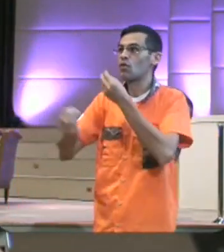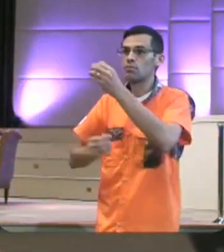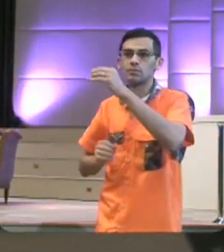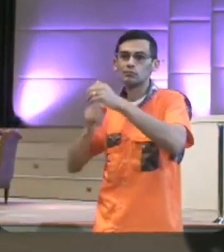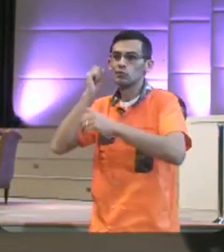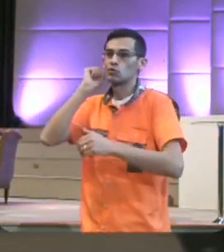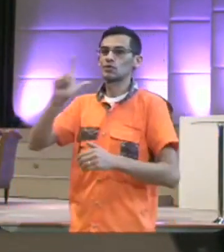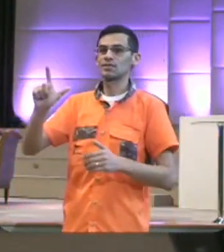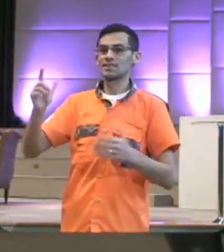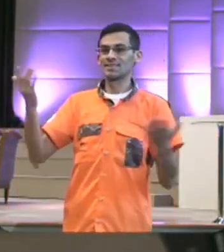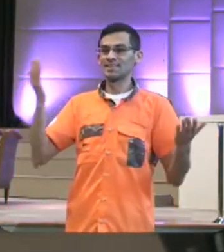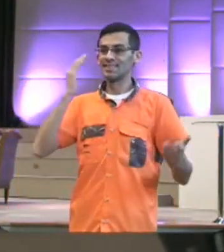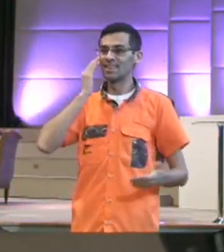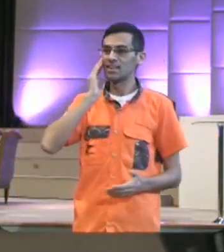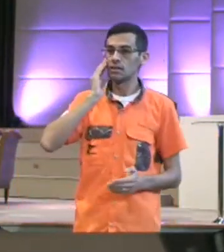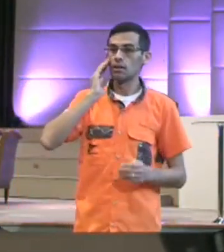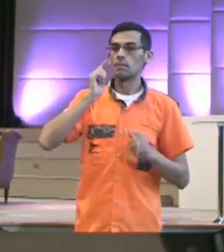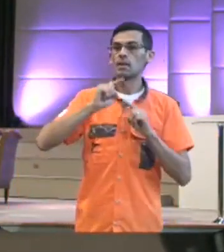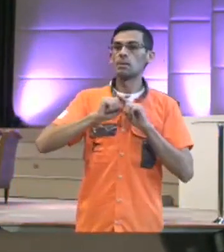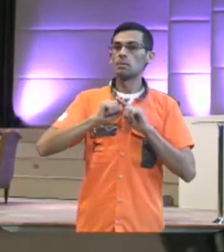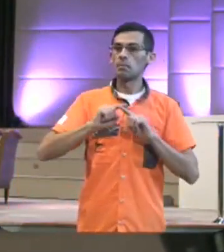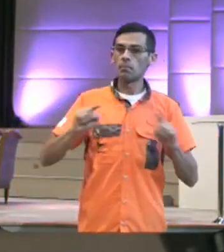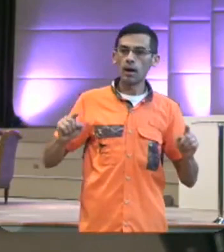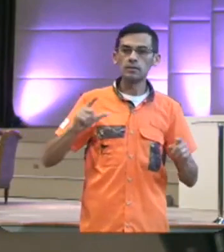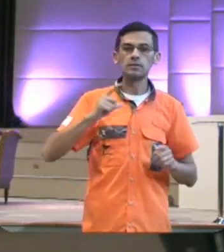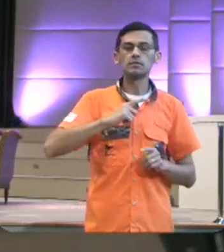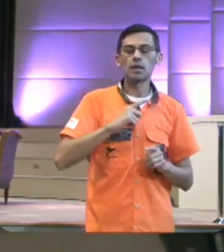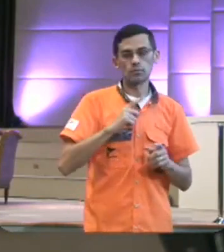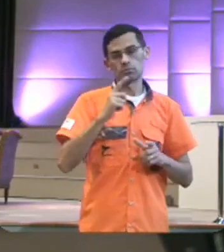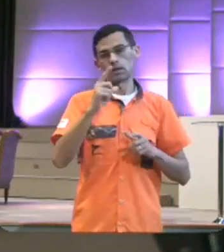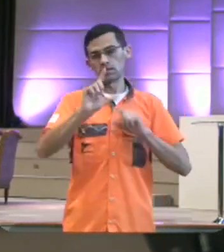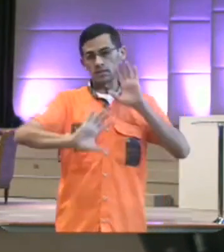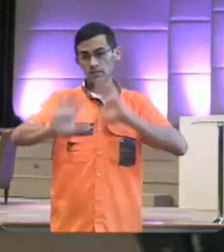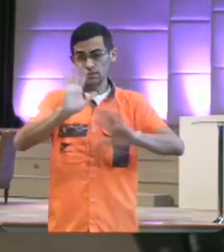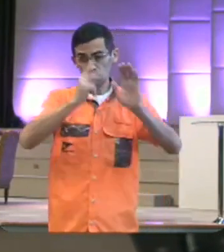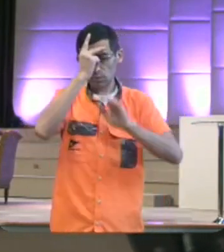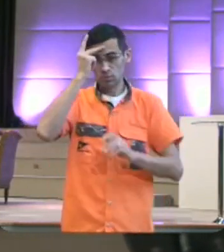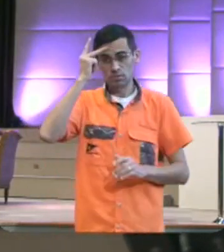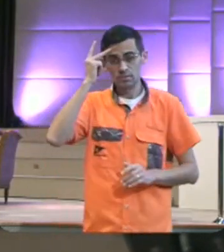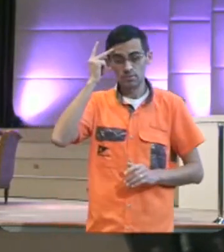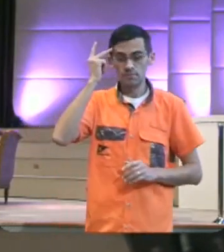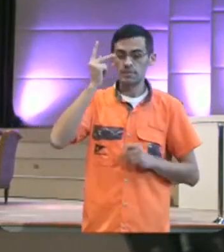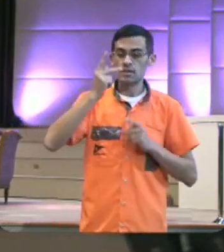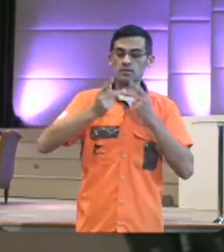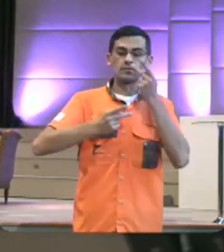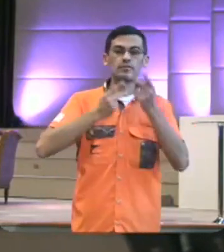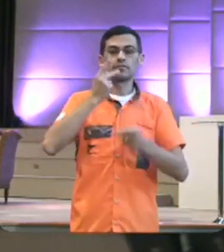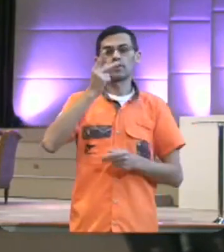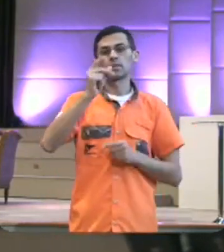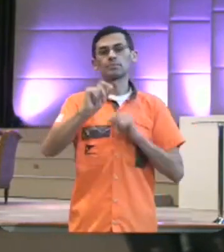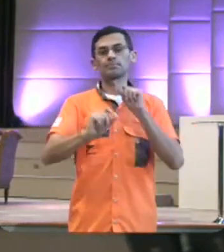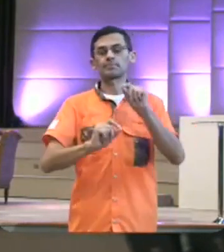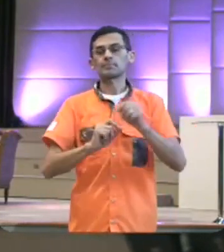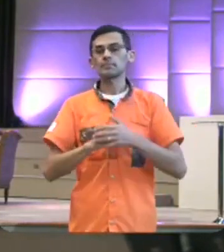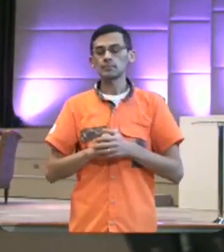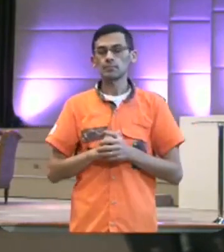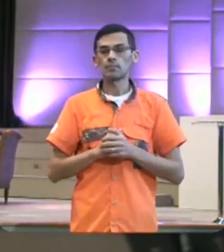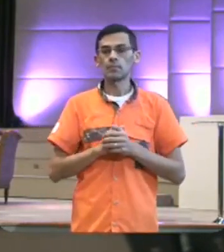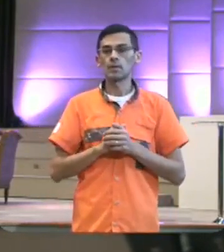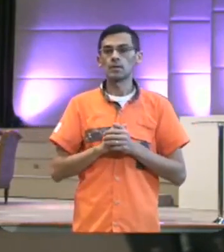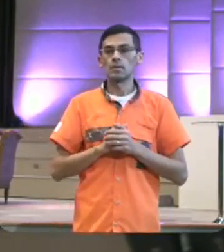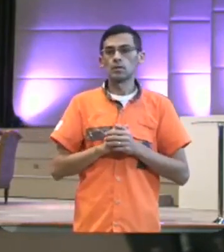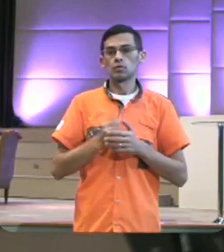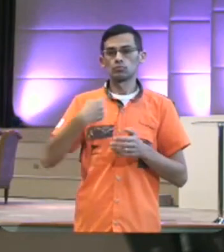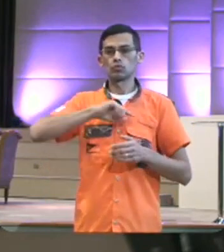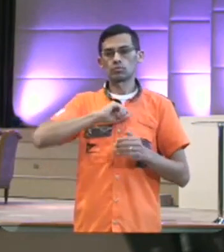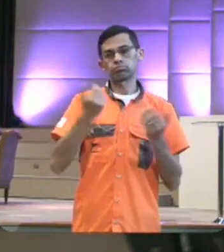vai ser? E há uma expressão popular que diz que, que tem tudo a ver